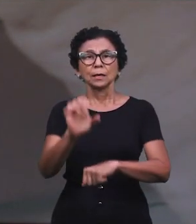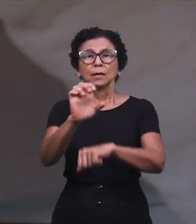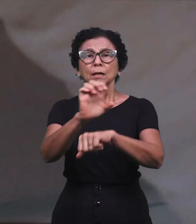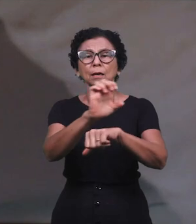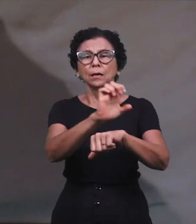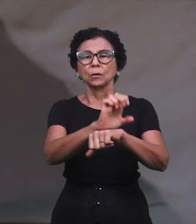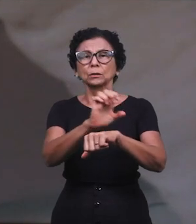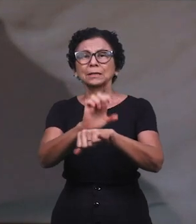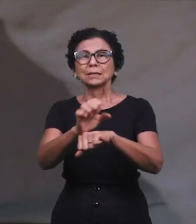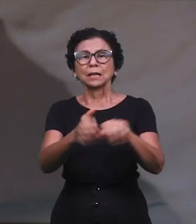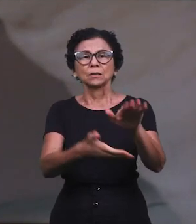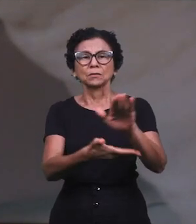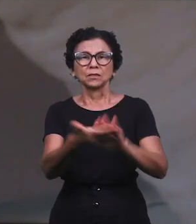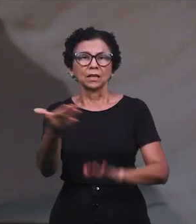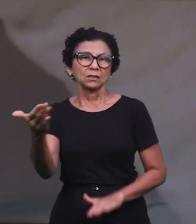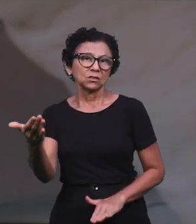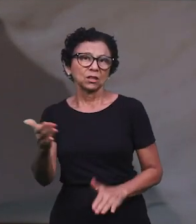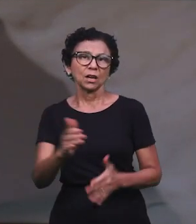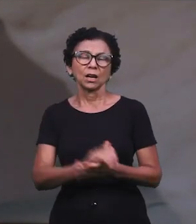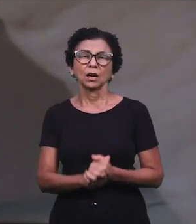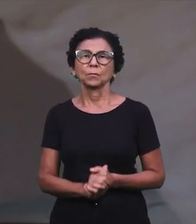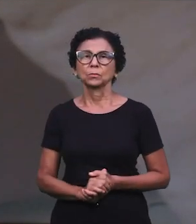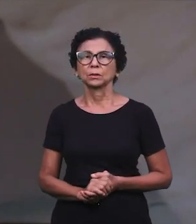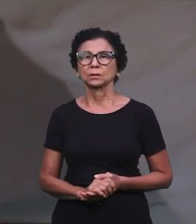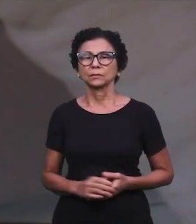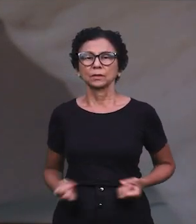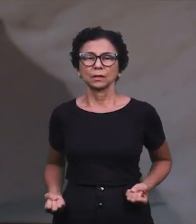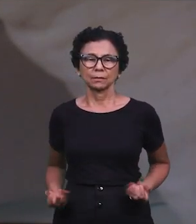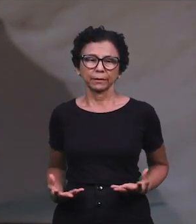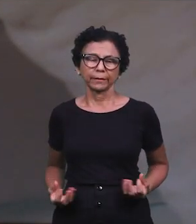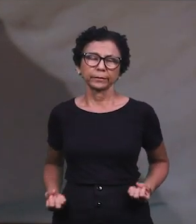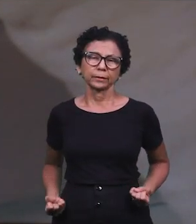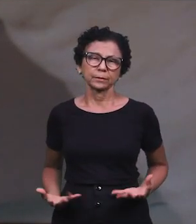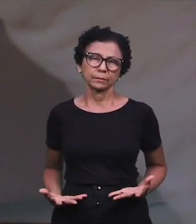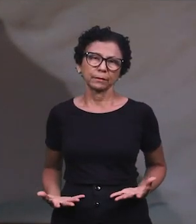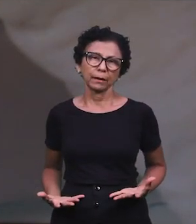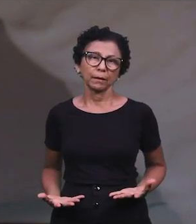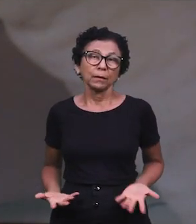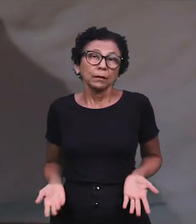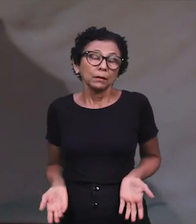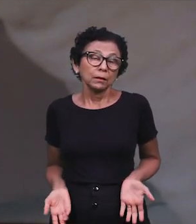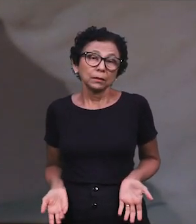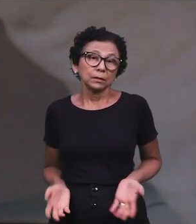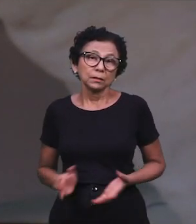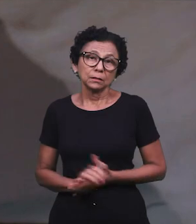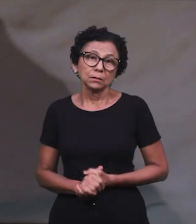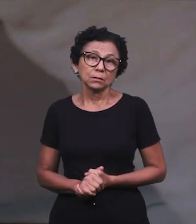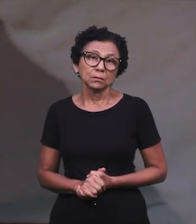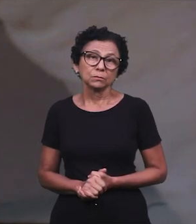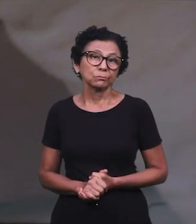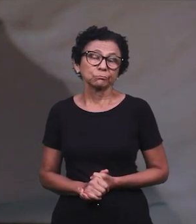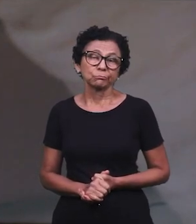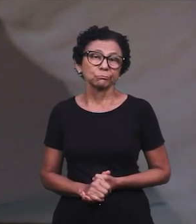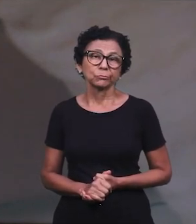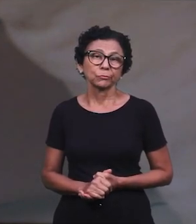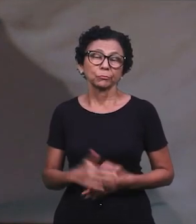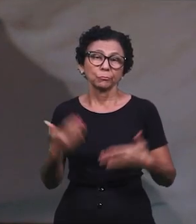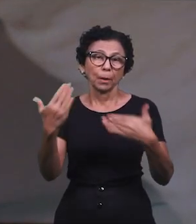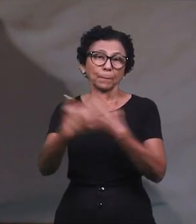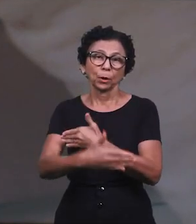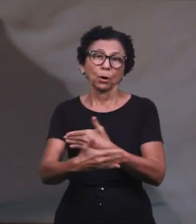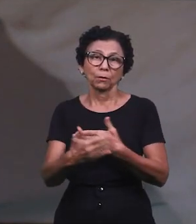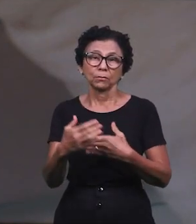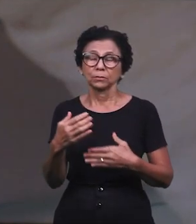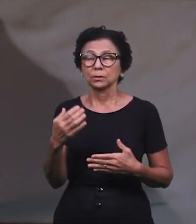ter um custo alto com passagem, com hospedagem, para de repente fazer uma prova só para teste. Isso eu não recomendo, tá